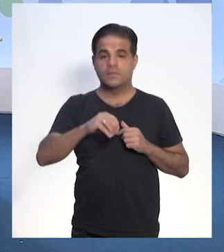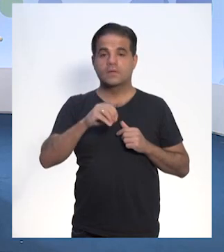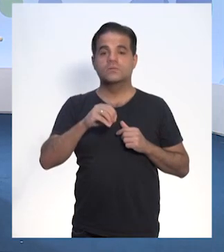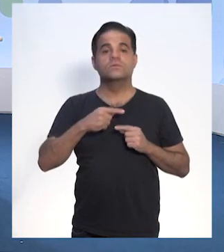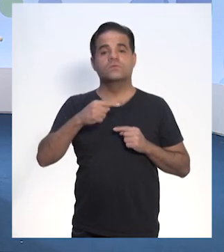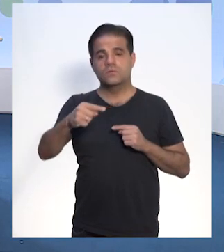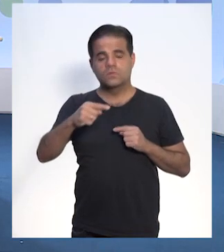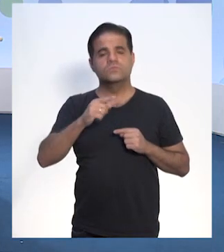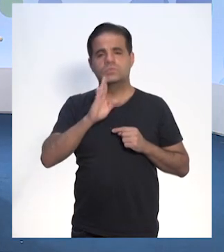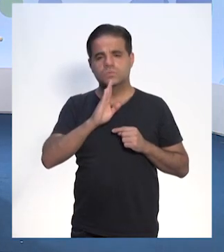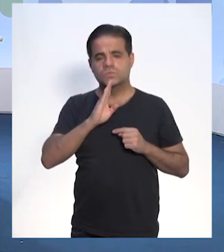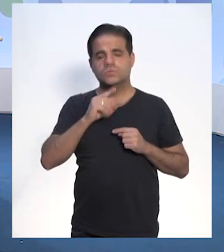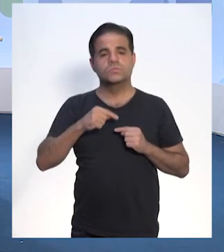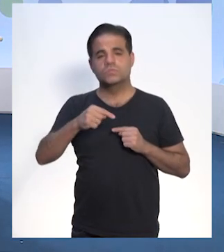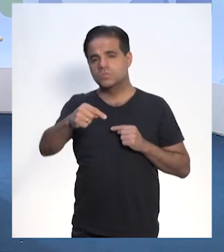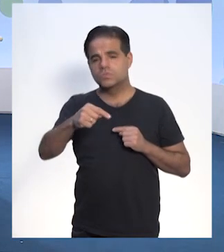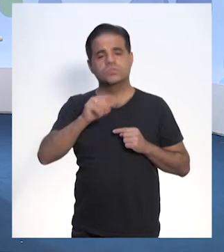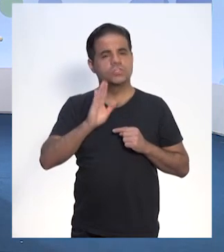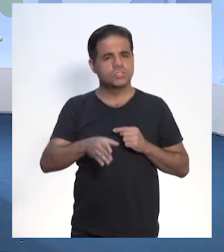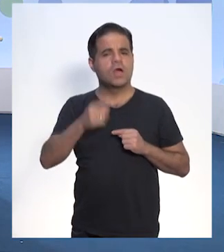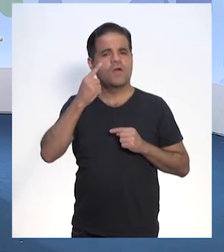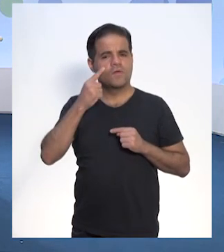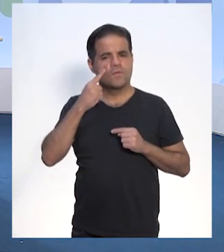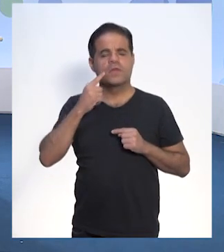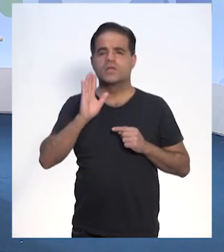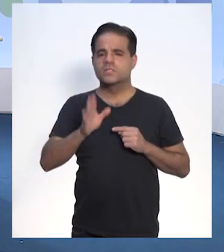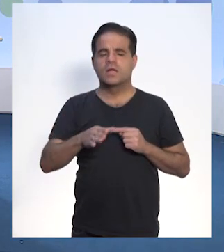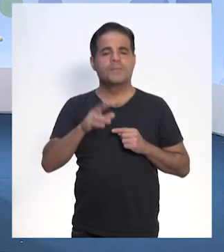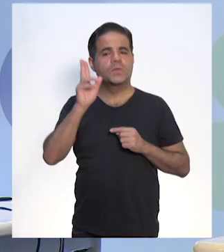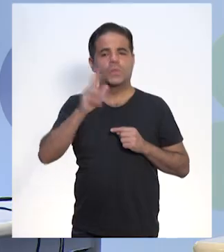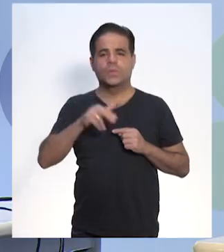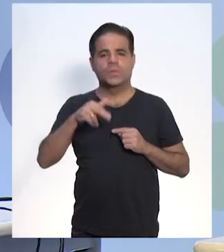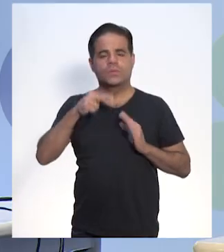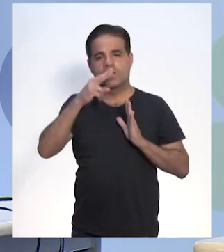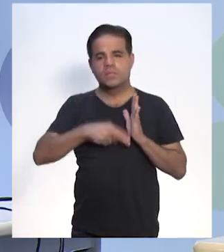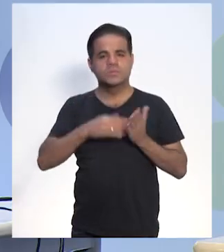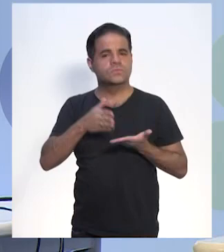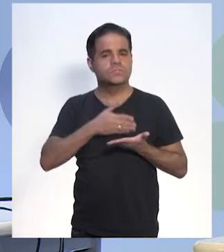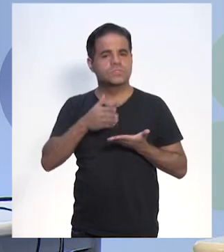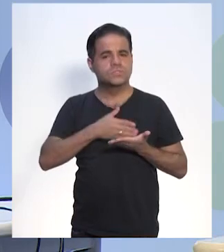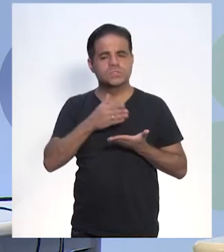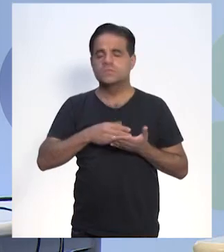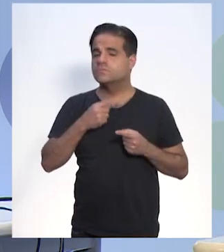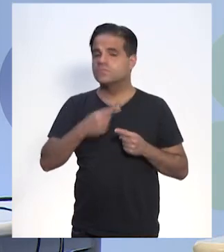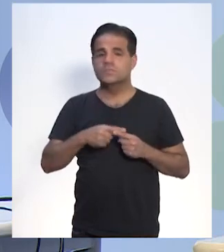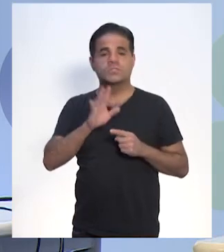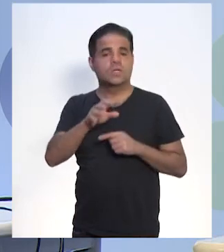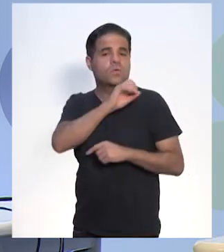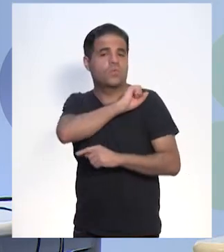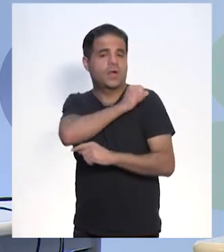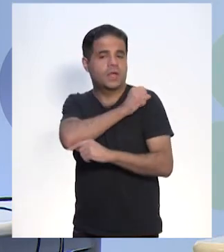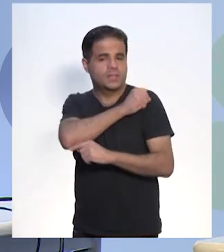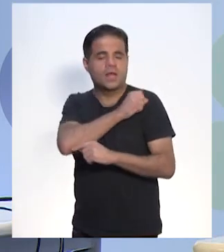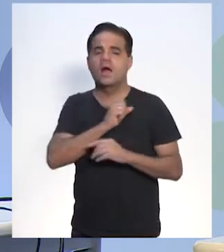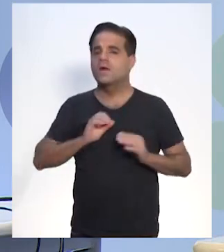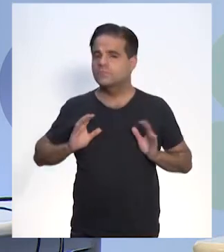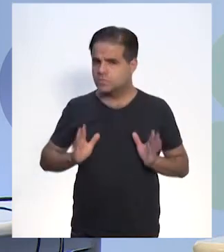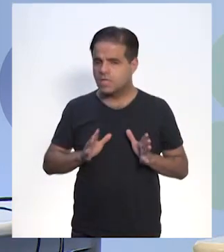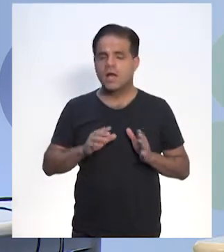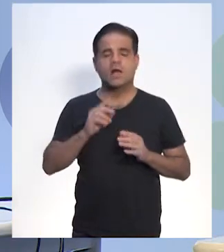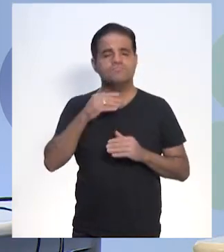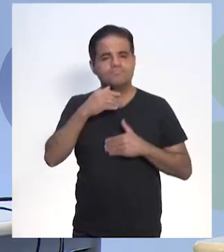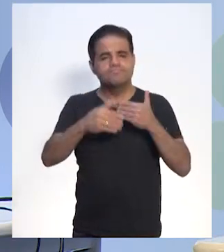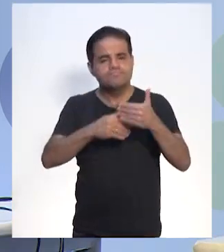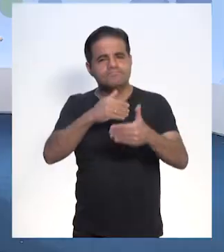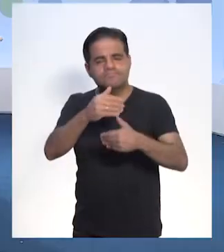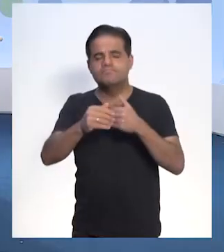colocou que ele conhece de ouvir falar, mas ele nunca leu nenhum livro. Porque eles ainda estão no 8º ano, né? Se